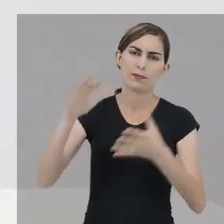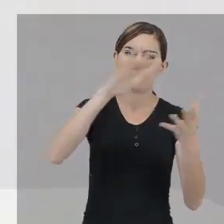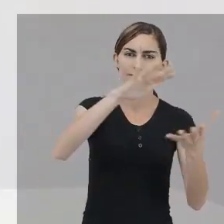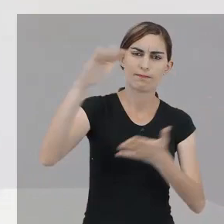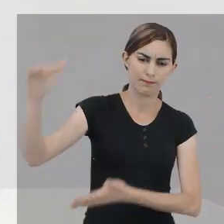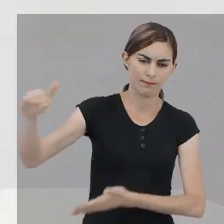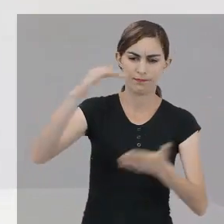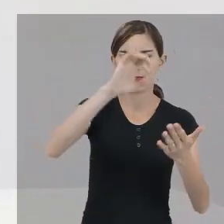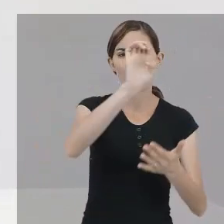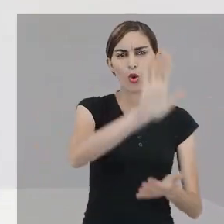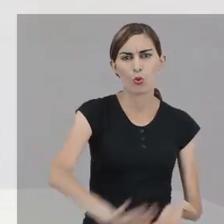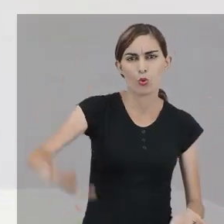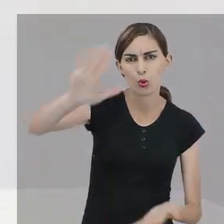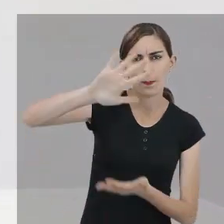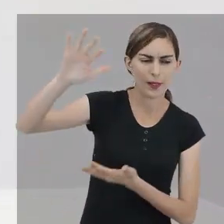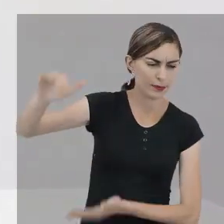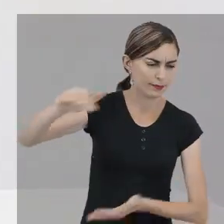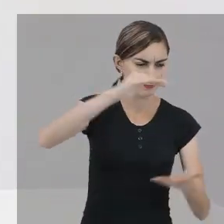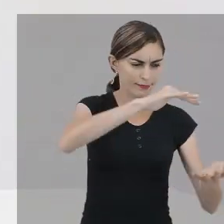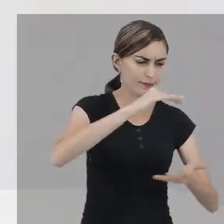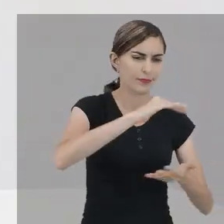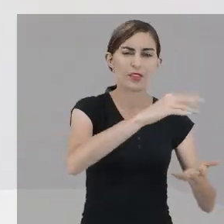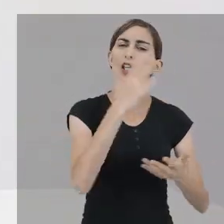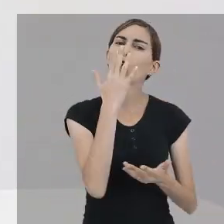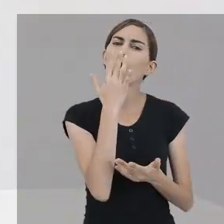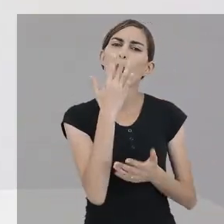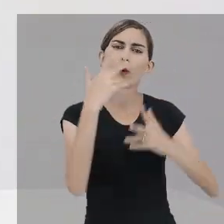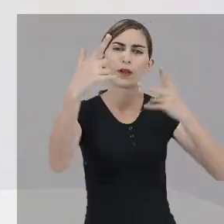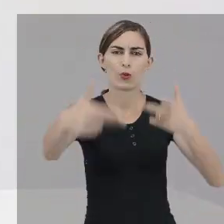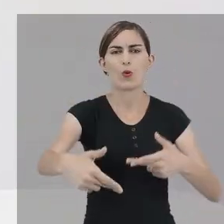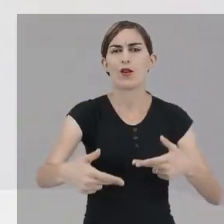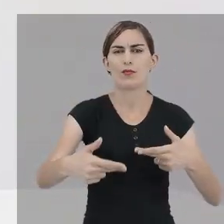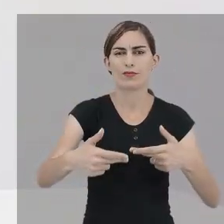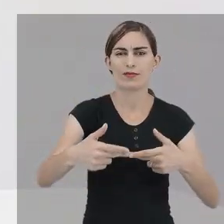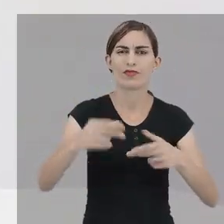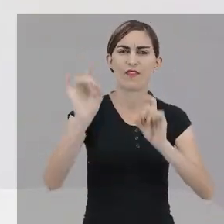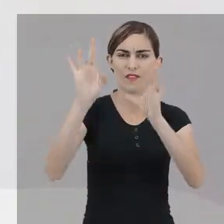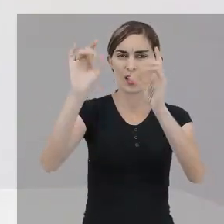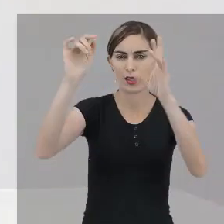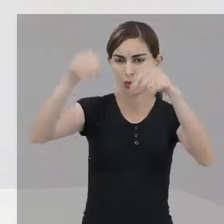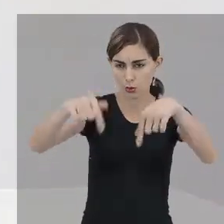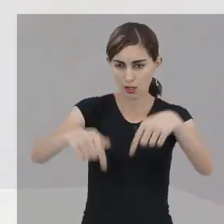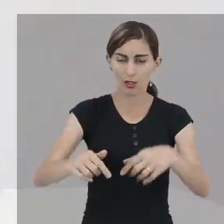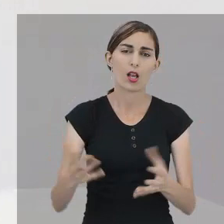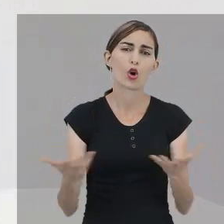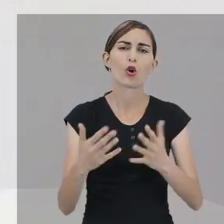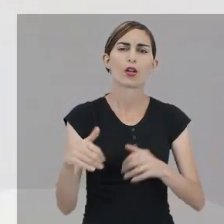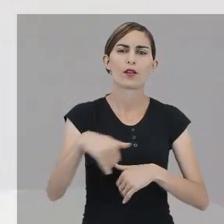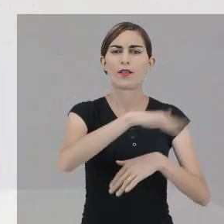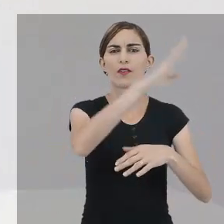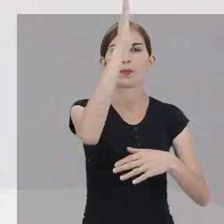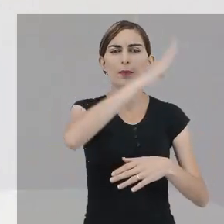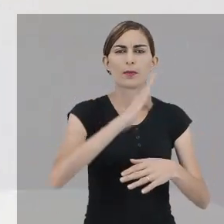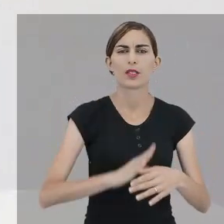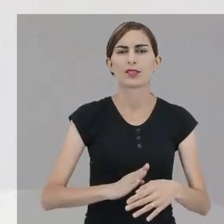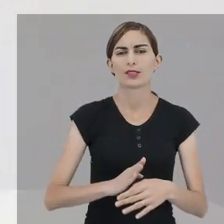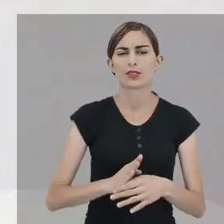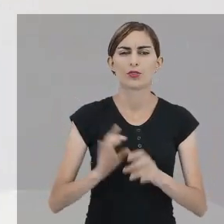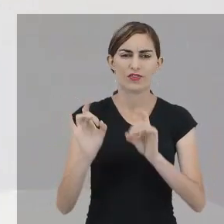vai levar produtos daqui da Europa na mesma tonalidade, do mesmo jeito que é vendido aqui, agora a gente vai levar para o